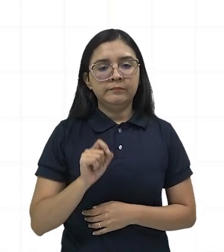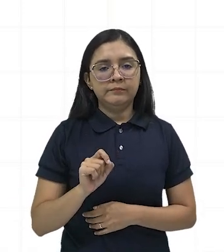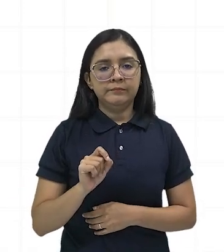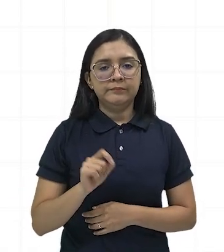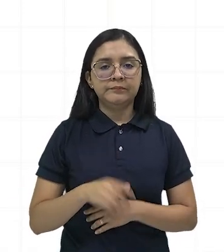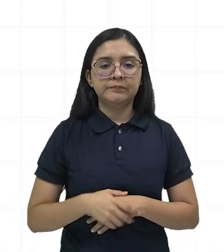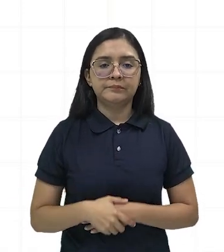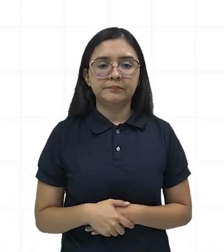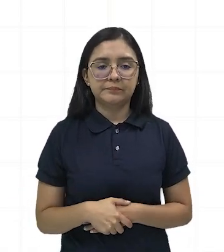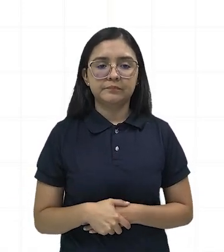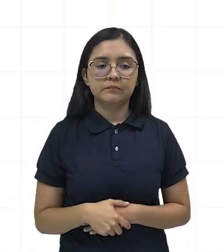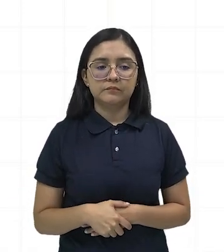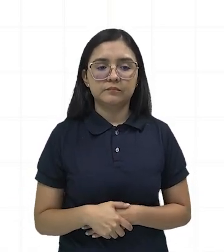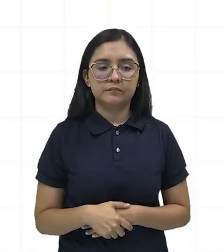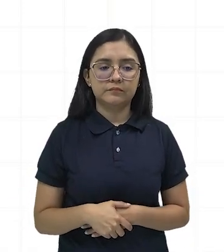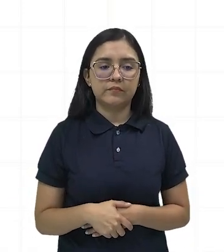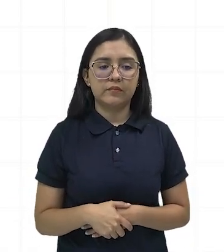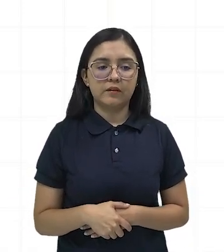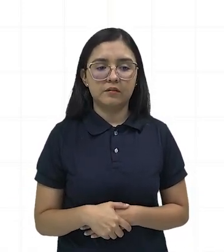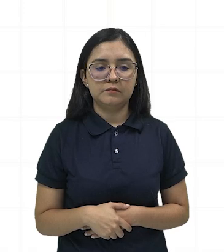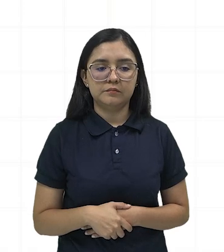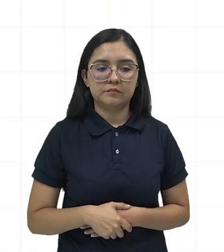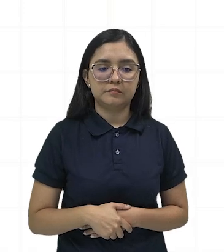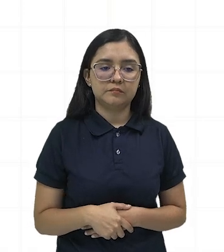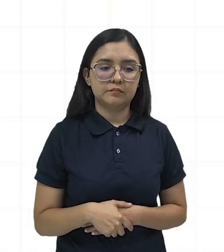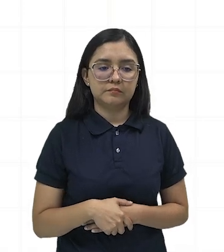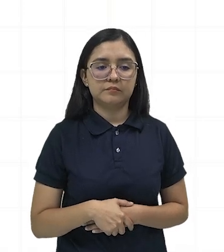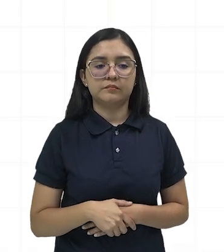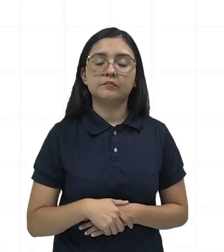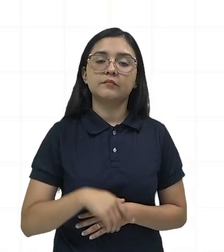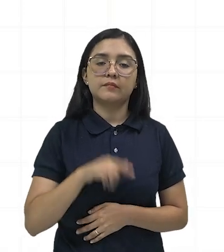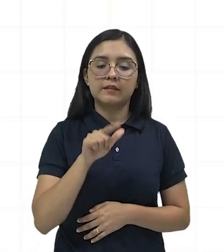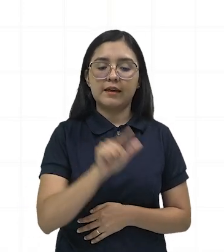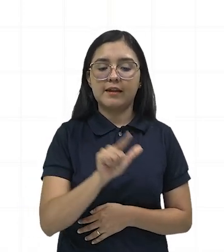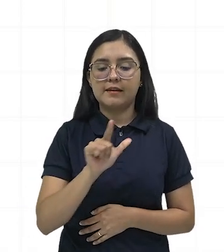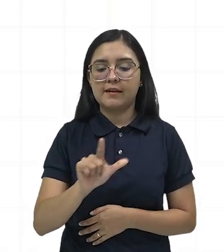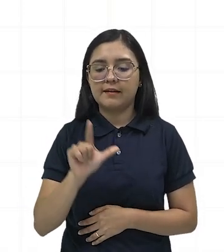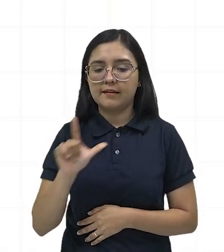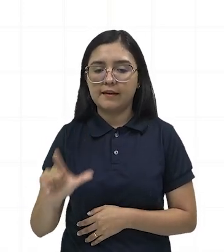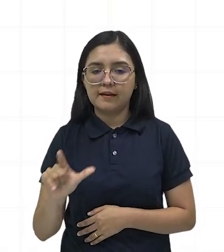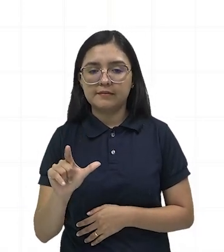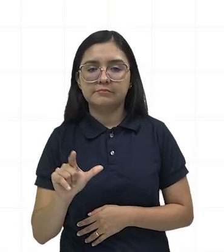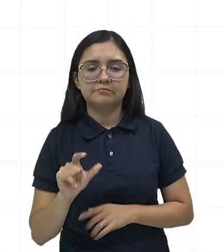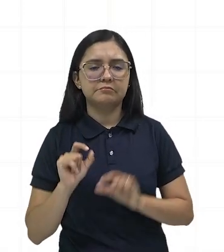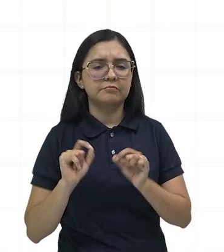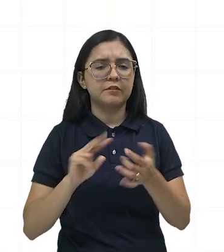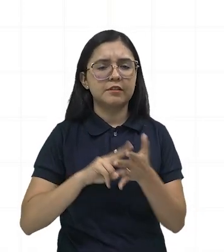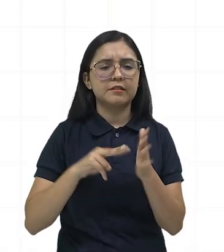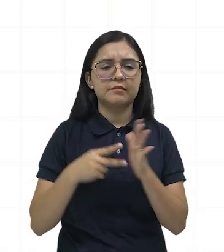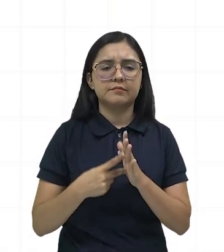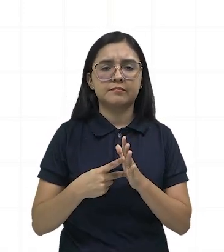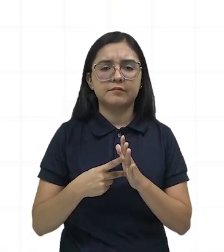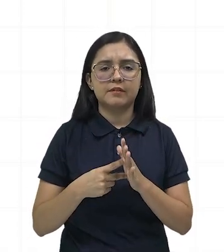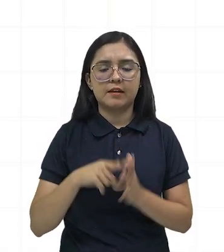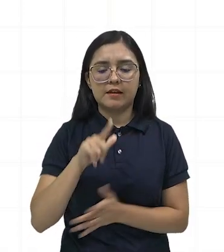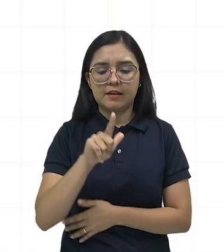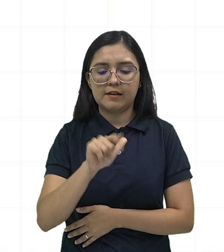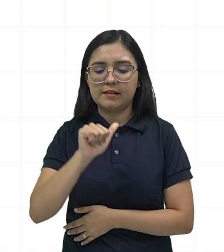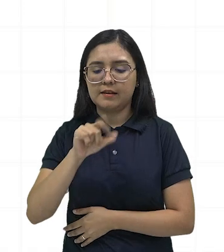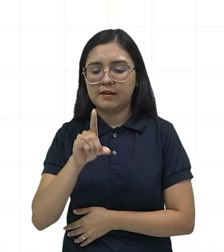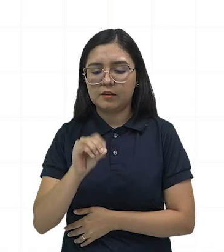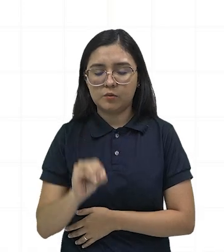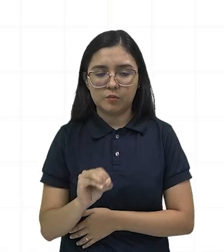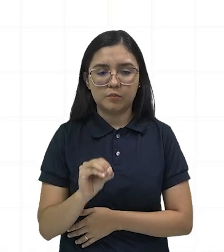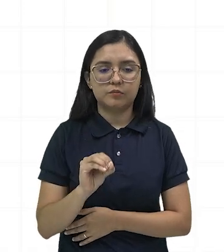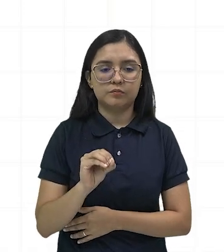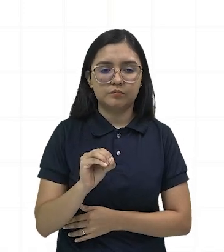esse. Quando o caso LLL. O que é o L? É o lado, né? A medida do